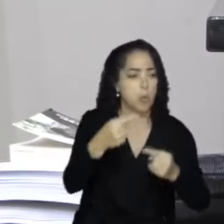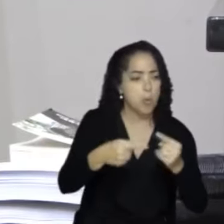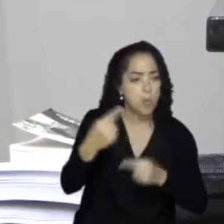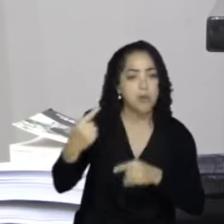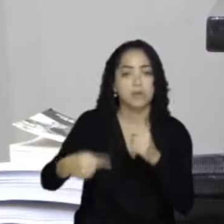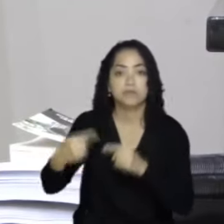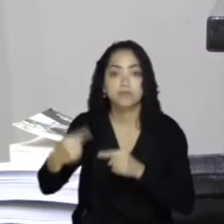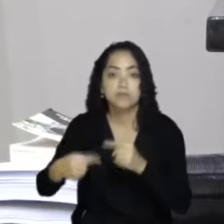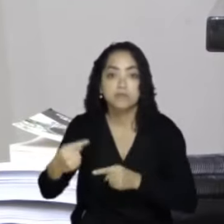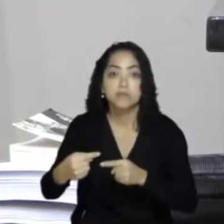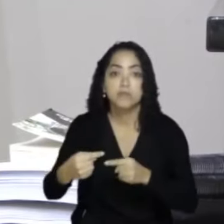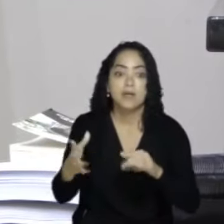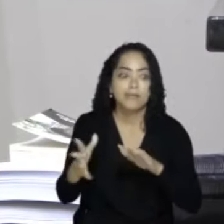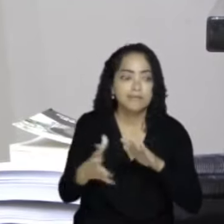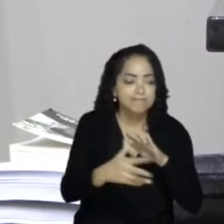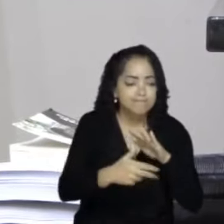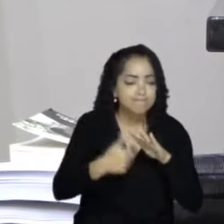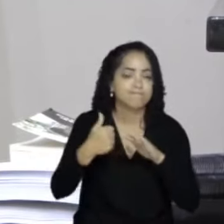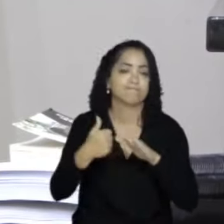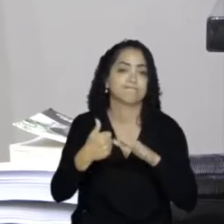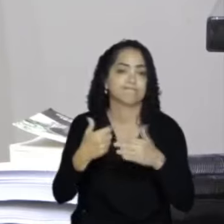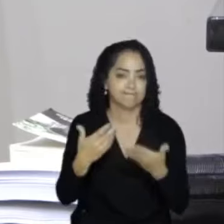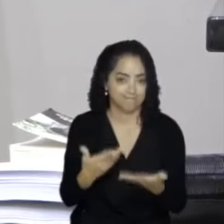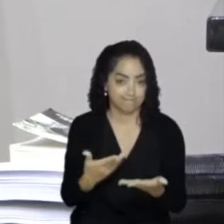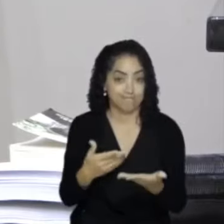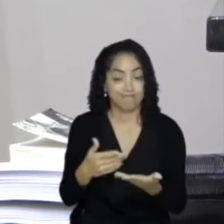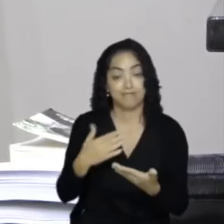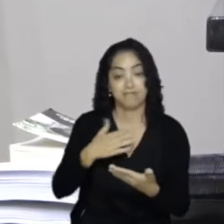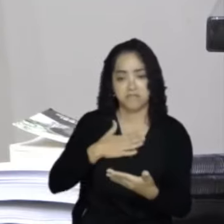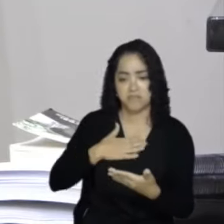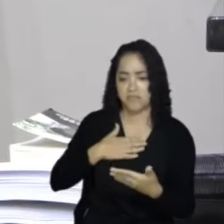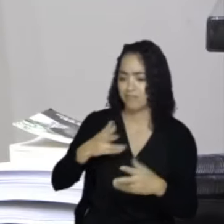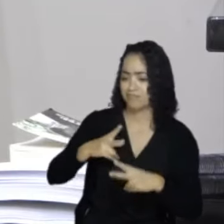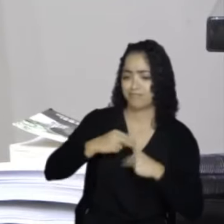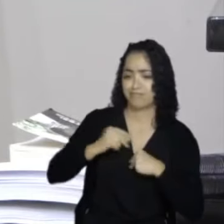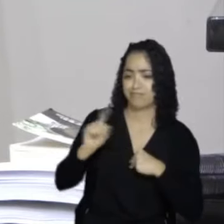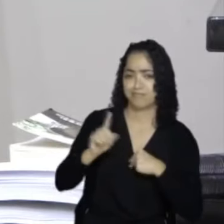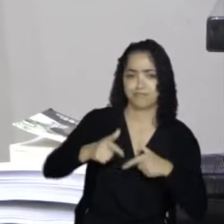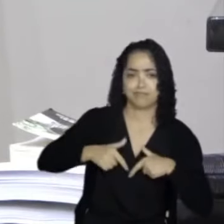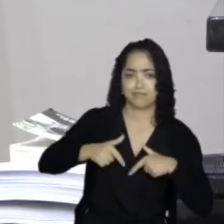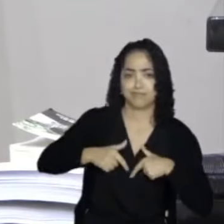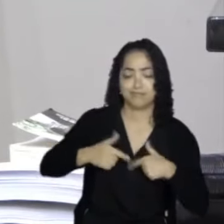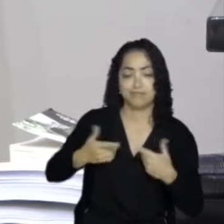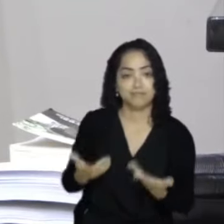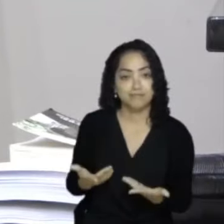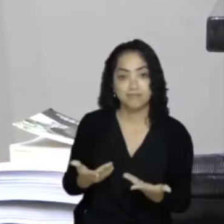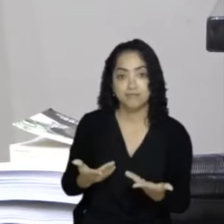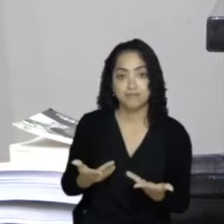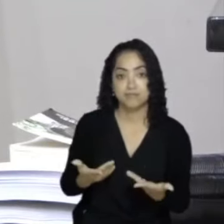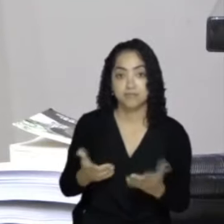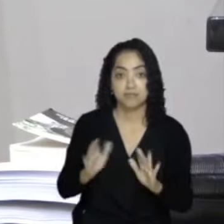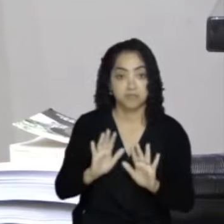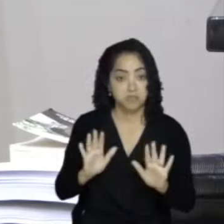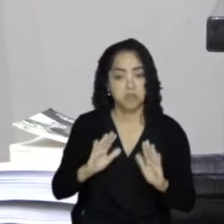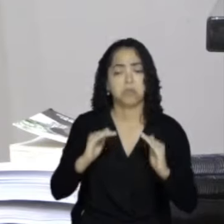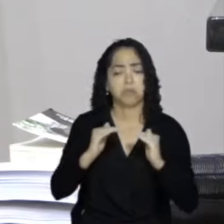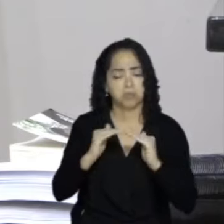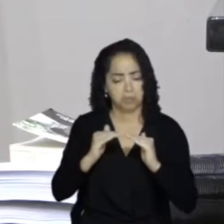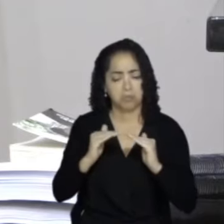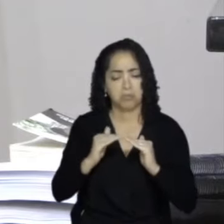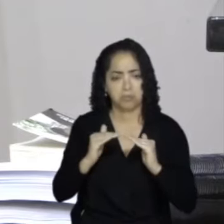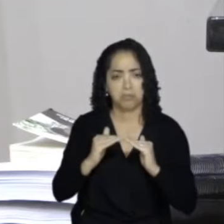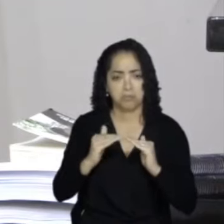querem roubar Antonieta para si e dizer que esta deputada não merece a medalha recebida. Eu estou totalmente de acordo com Antonieta de